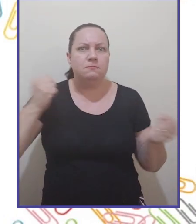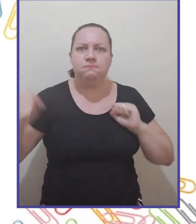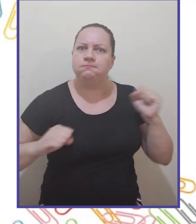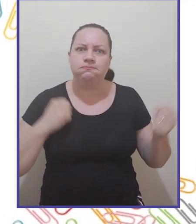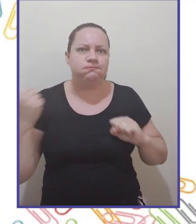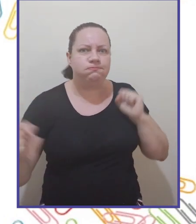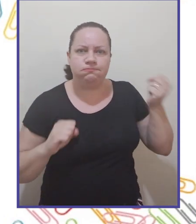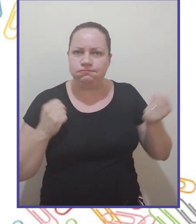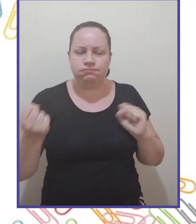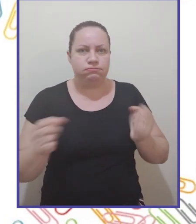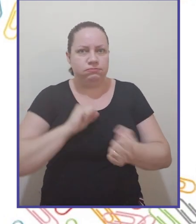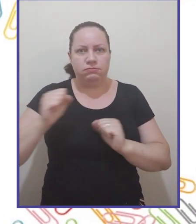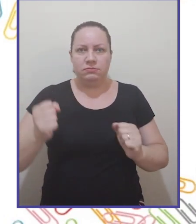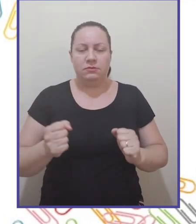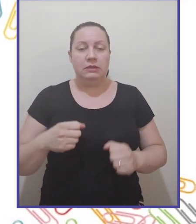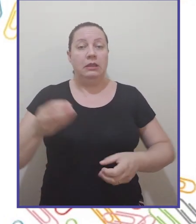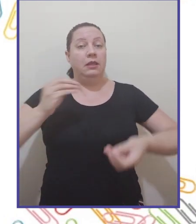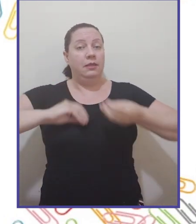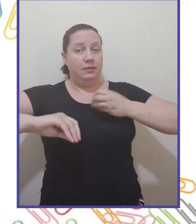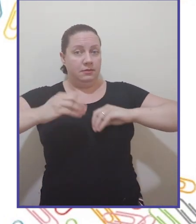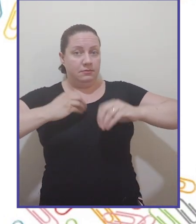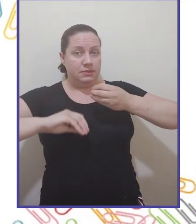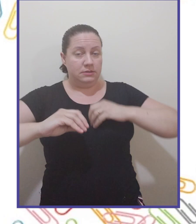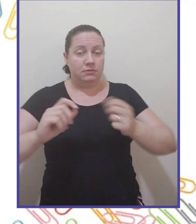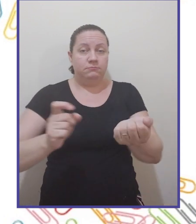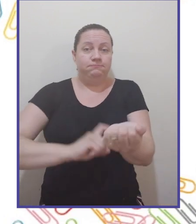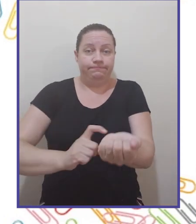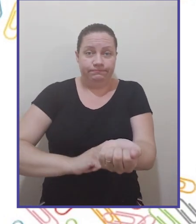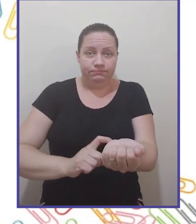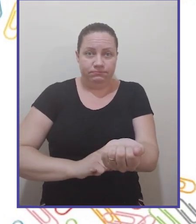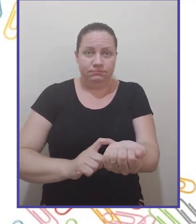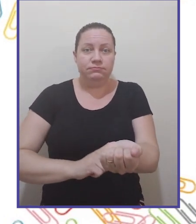hiperatividade, depressão, ansiedade.